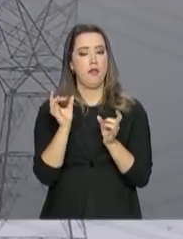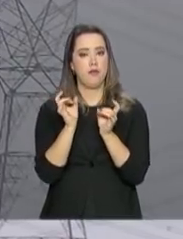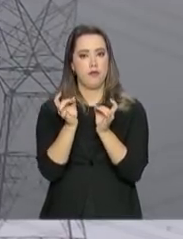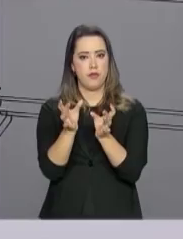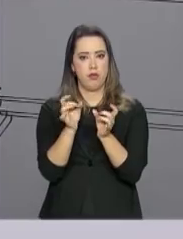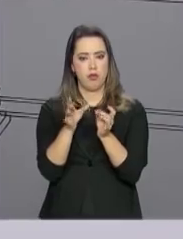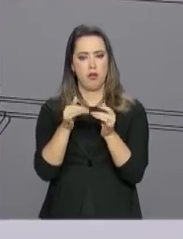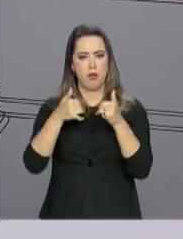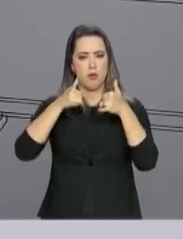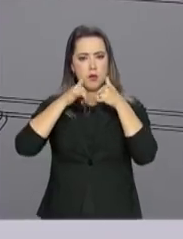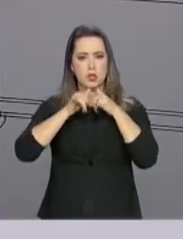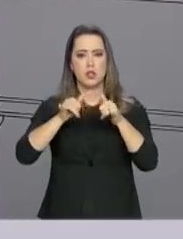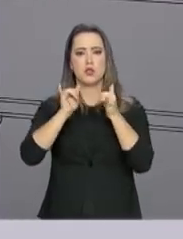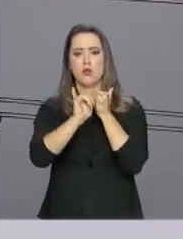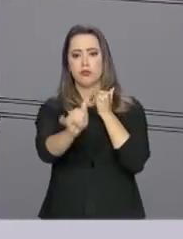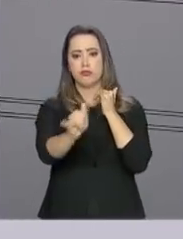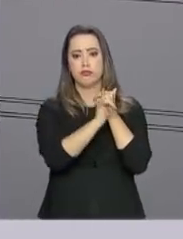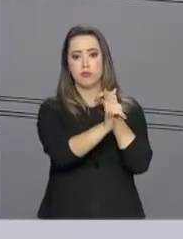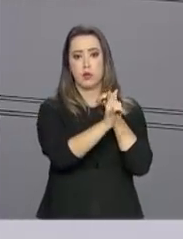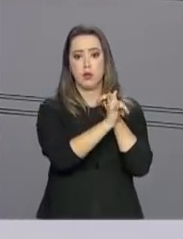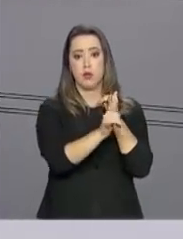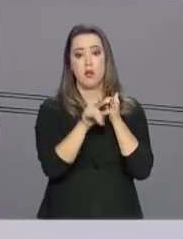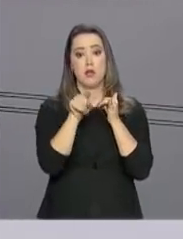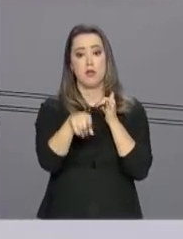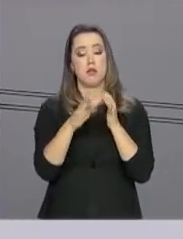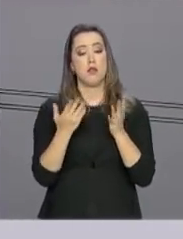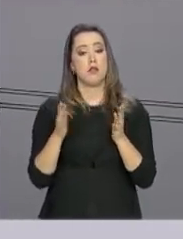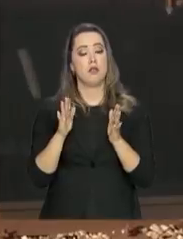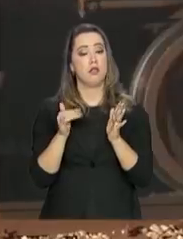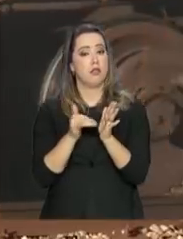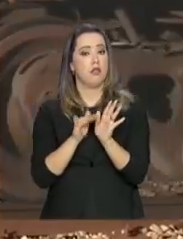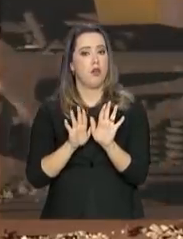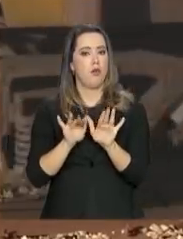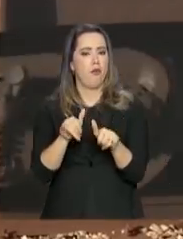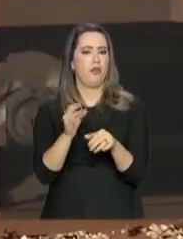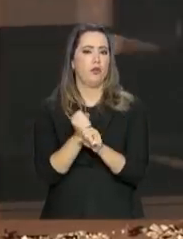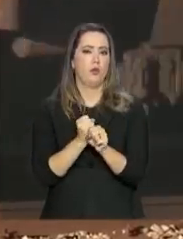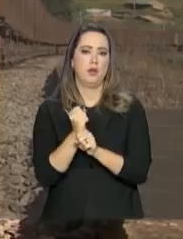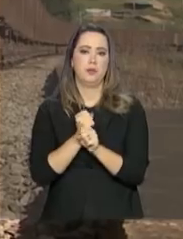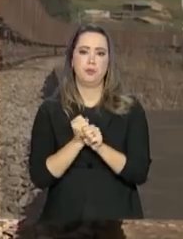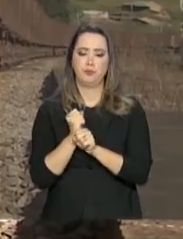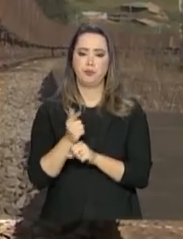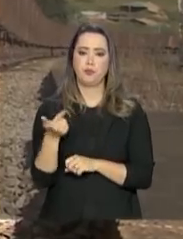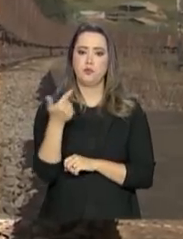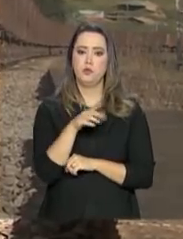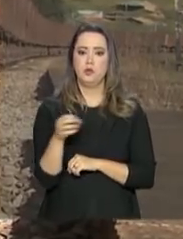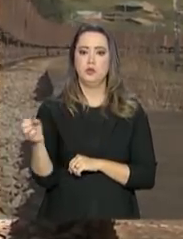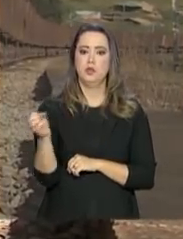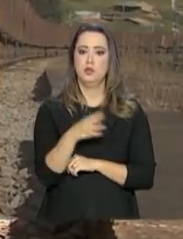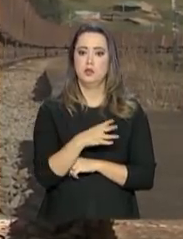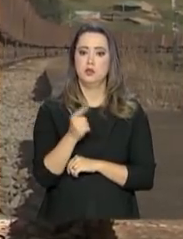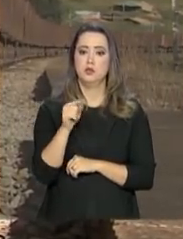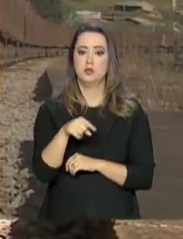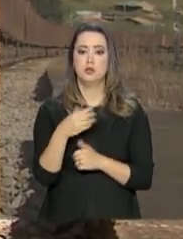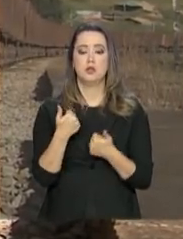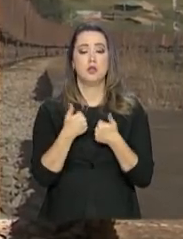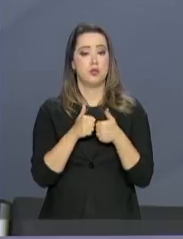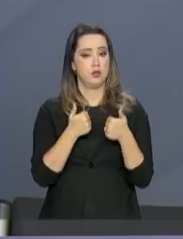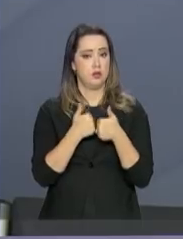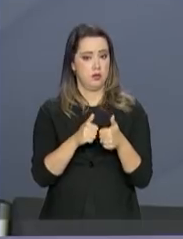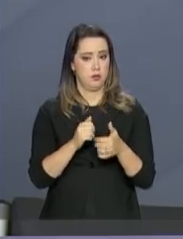transmissão previsto para o último trimestre deste ano outra inovação é o plano nacional de logística